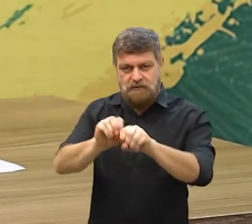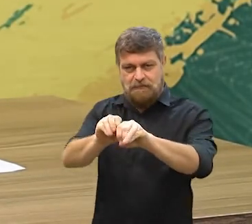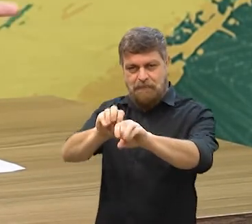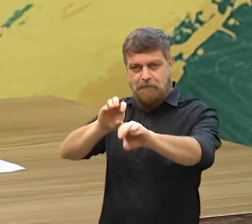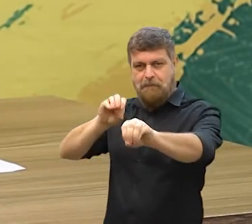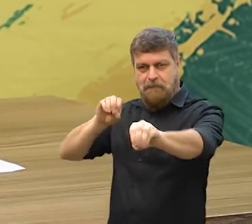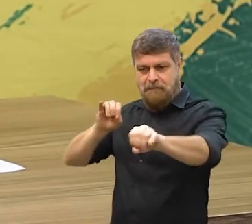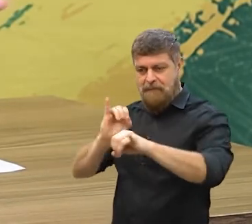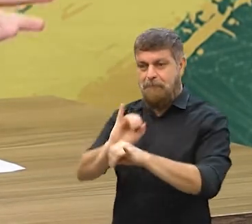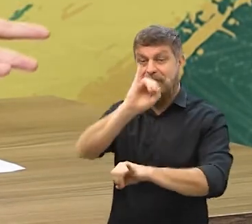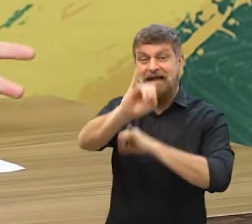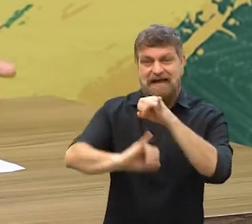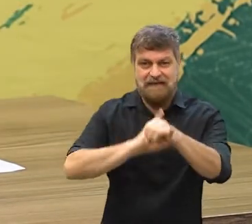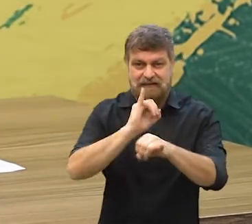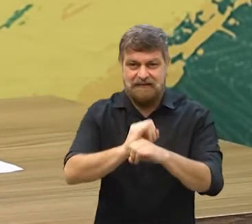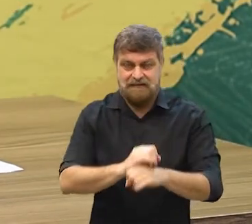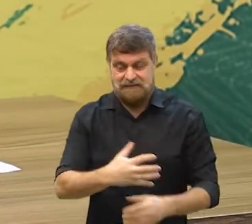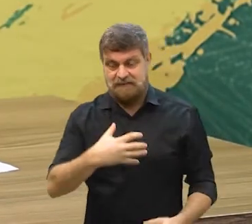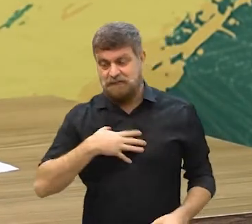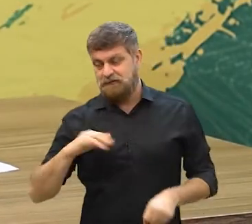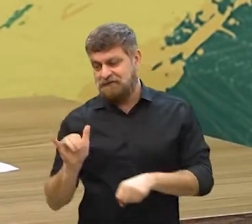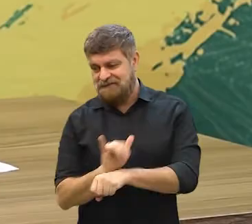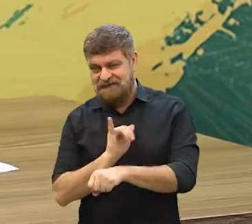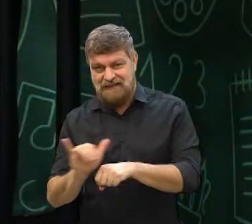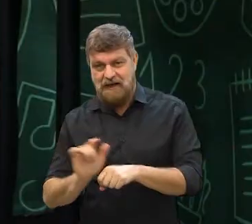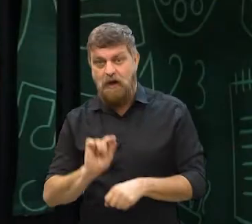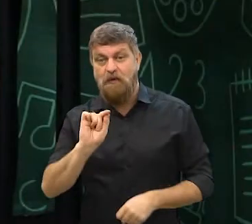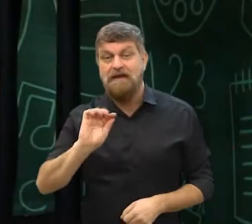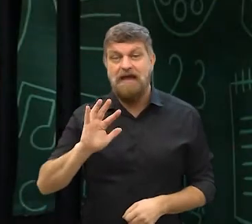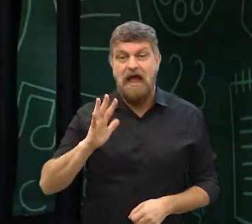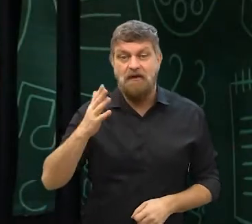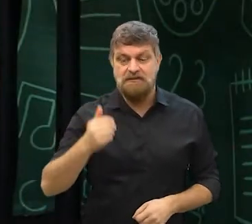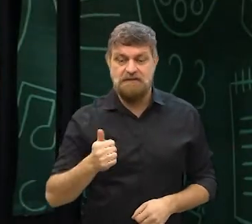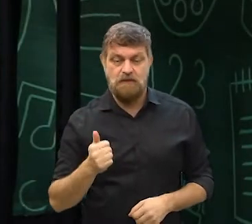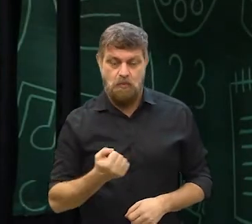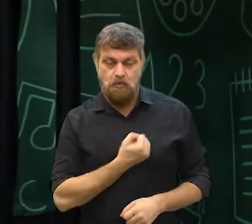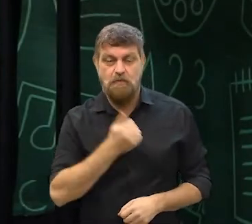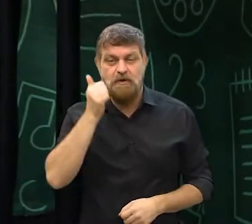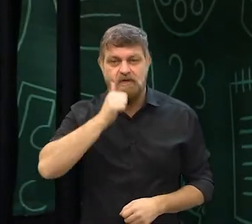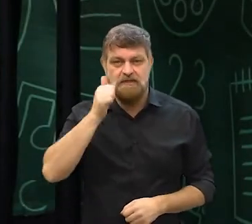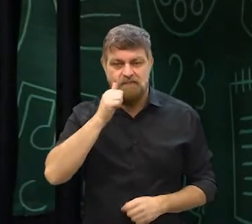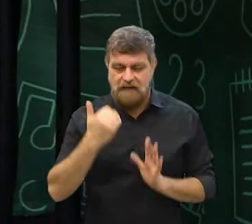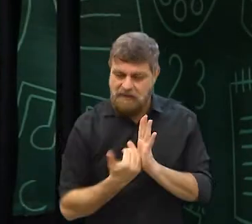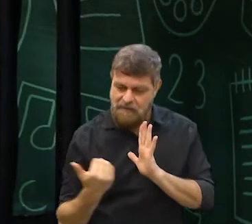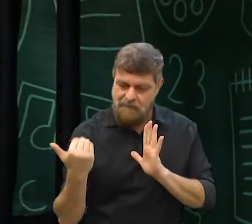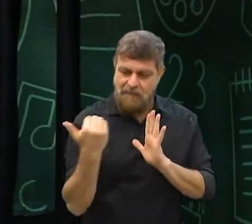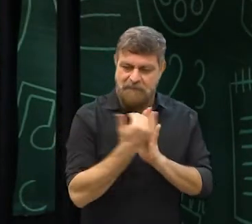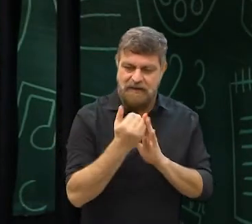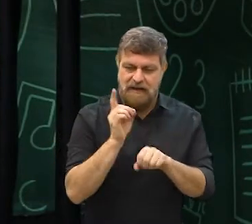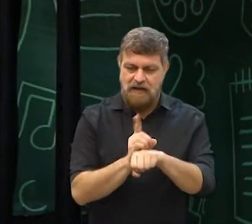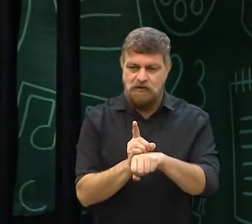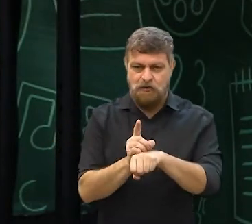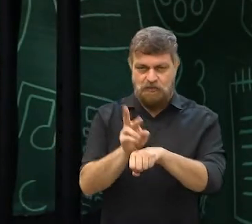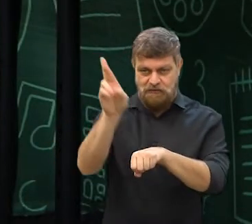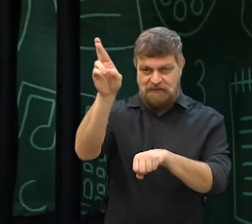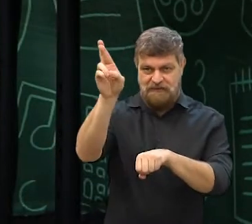distância e tudo mais, de certa forma, acabou crescendo o número de mulheres entrando aí no doutorado,